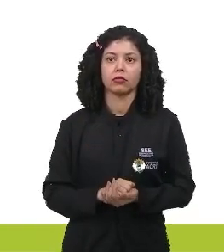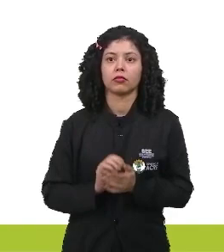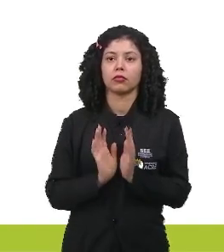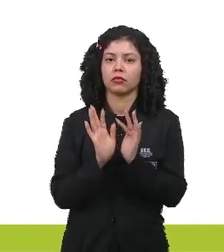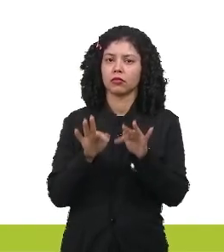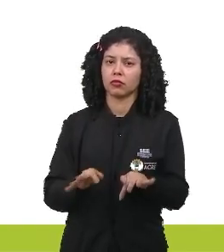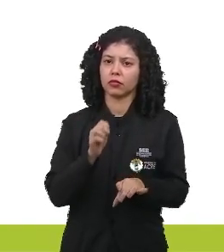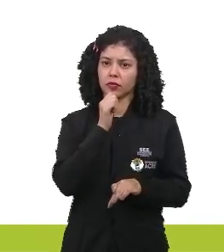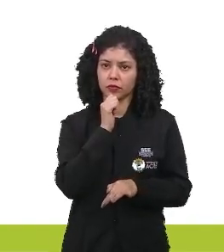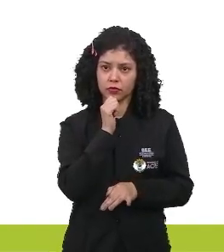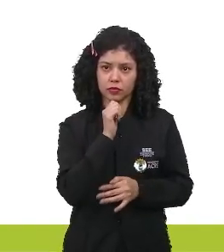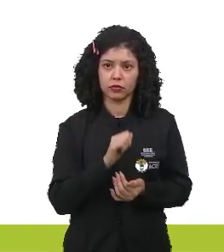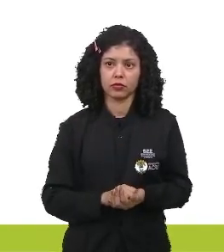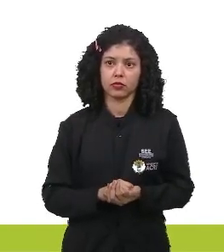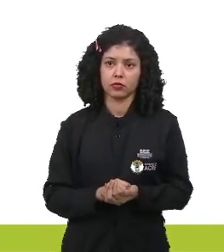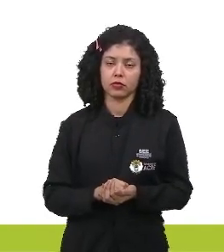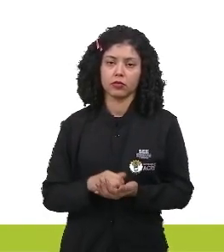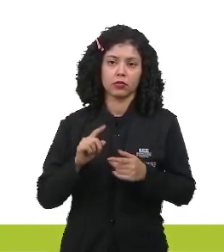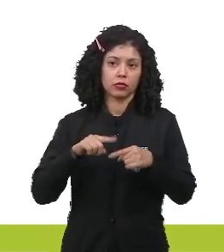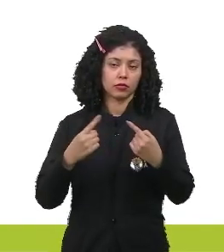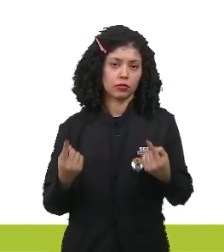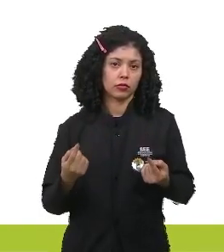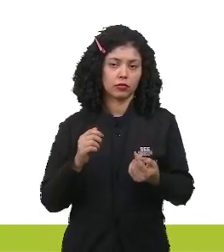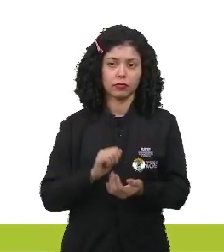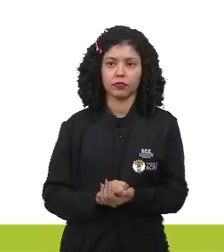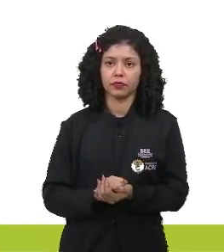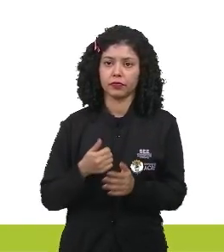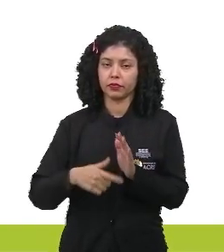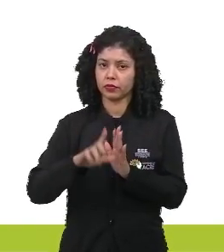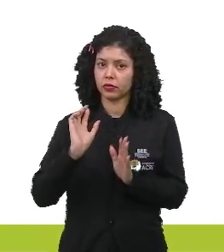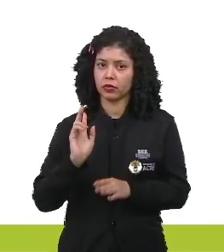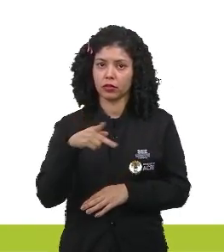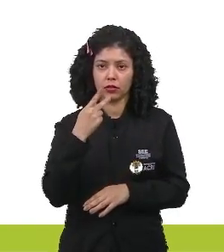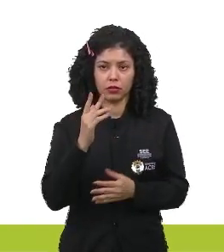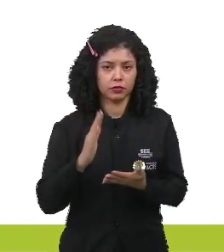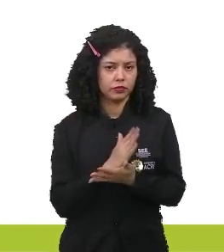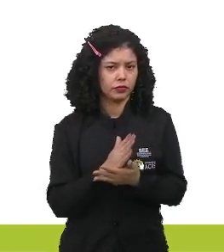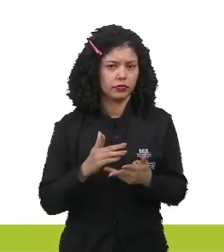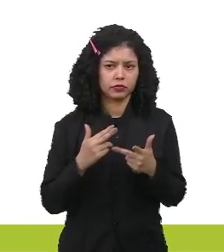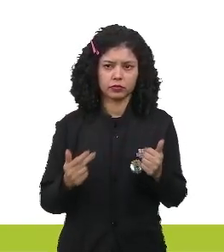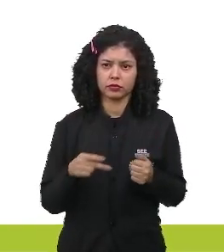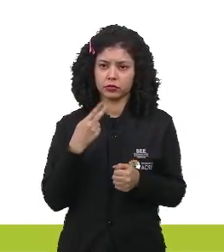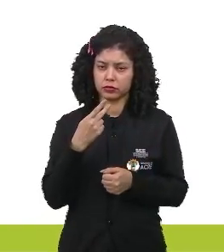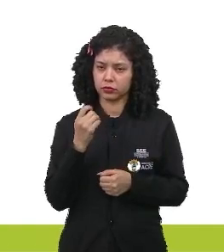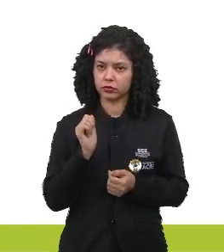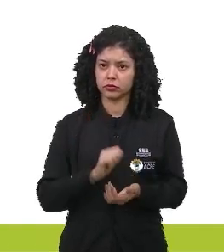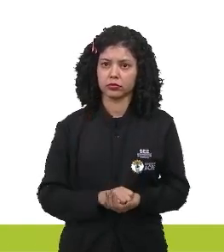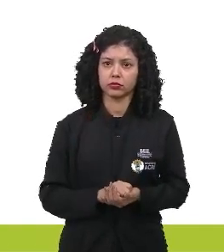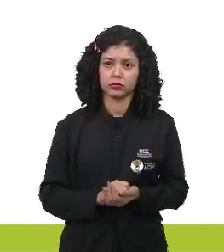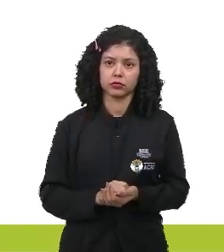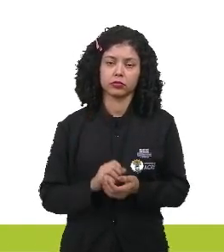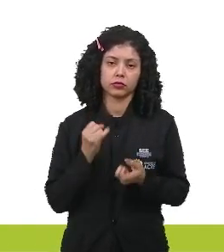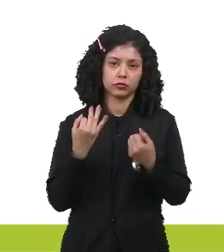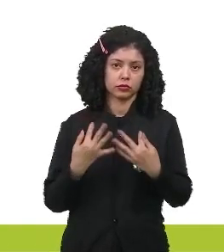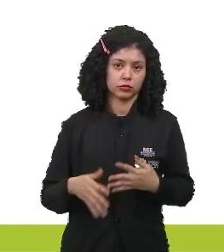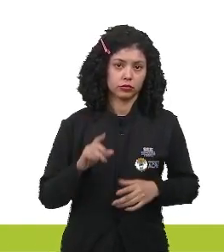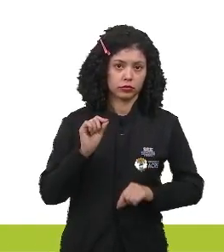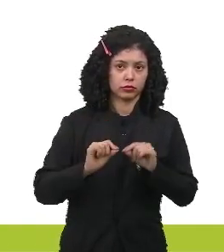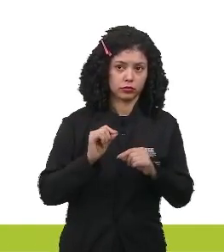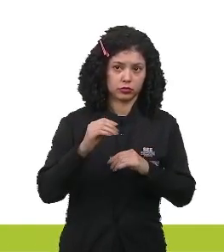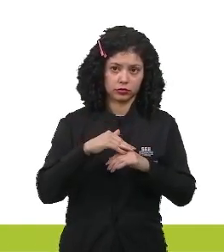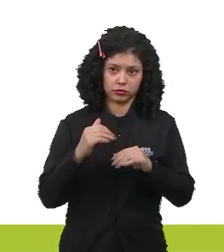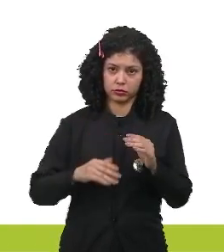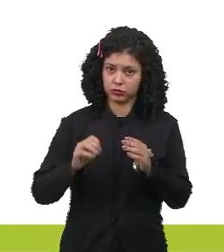fins justificam os meios mas antes de falar alguma coisa dessa história de fins justifica os meios vale